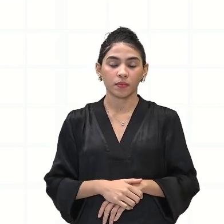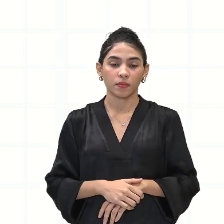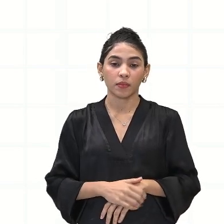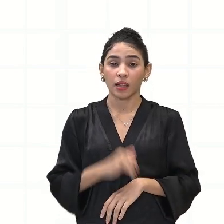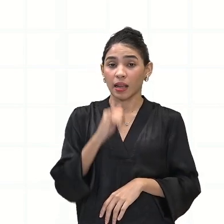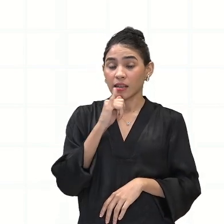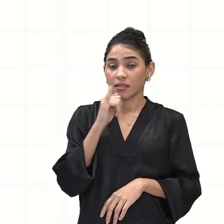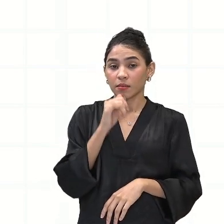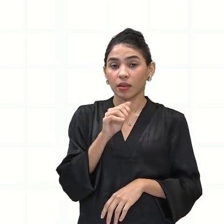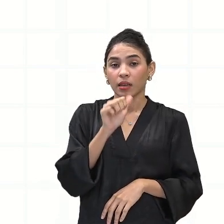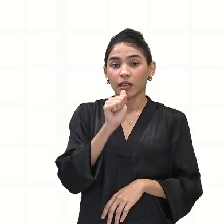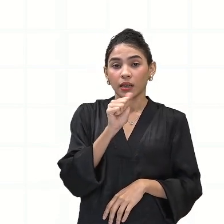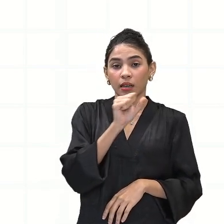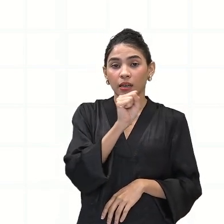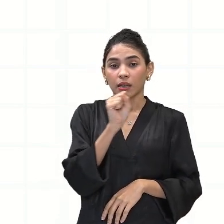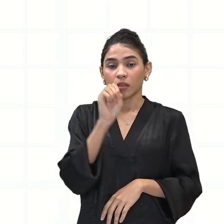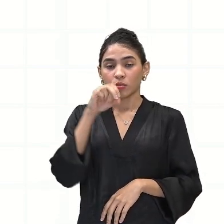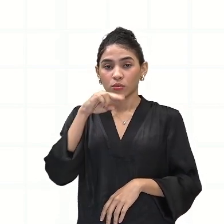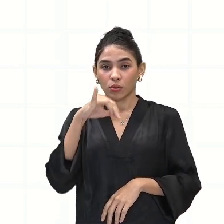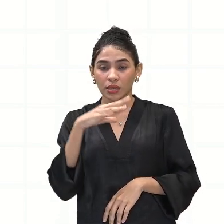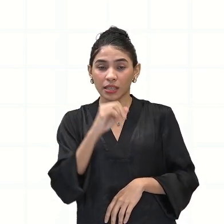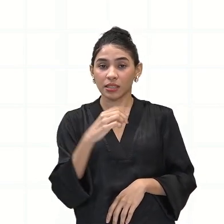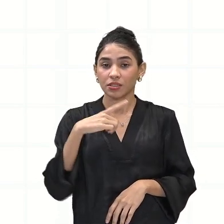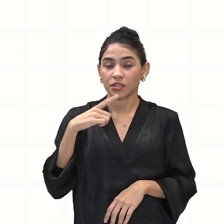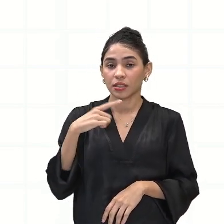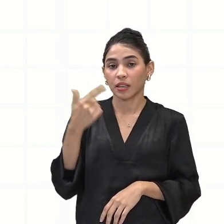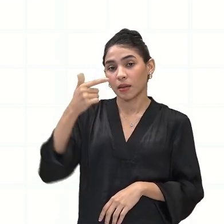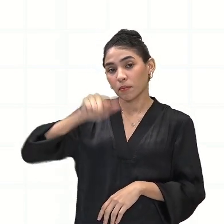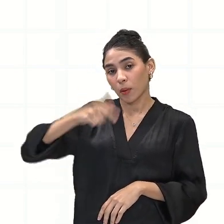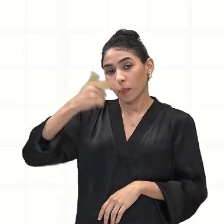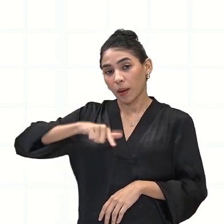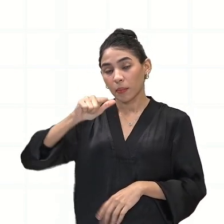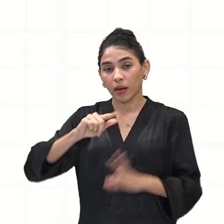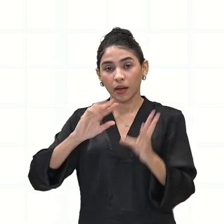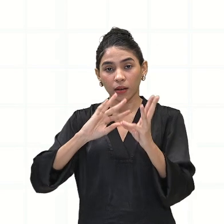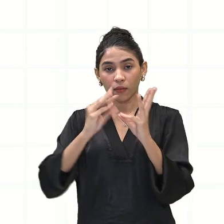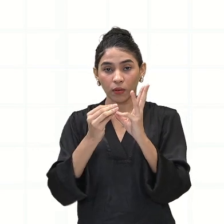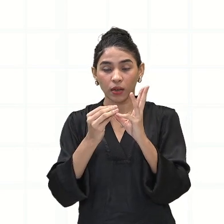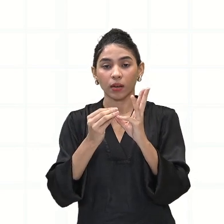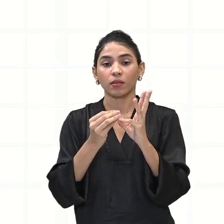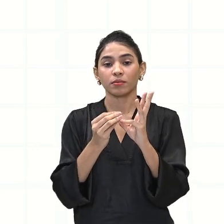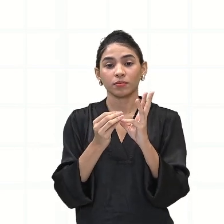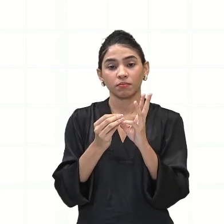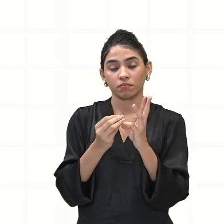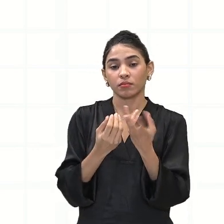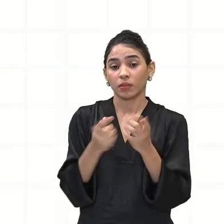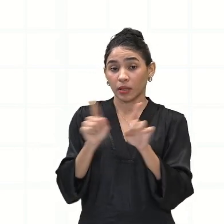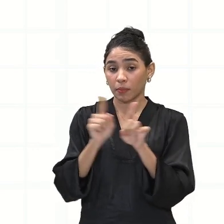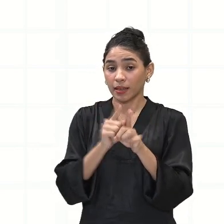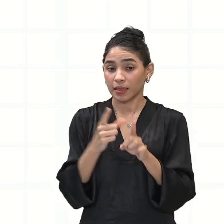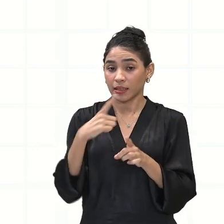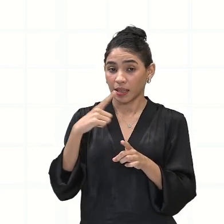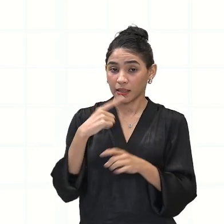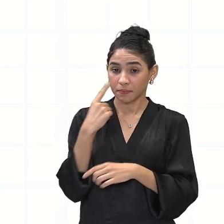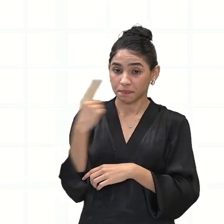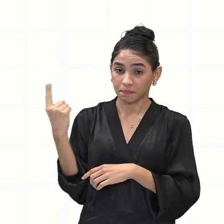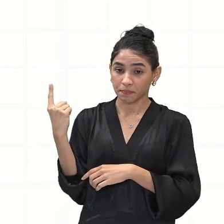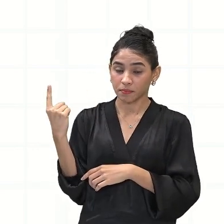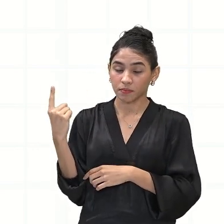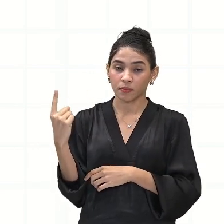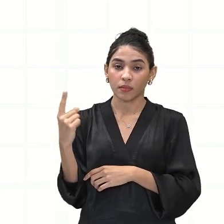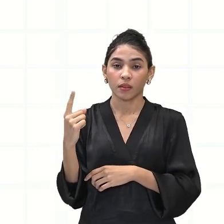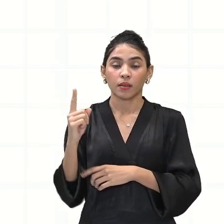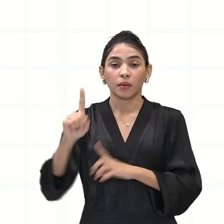na assonância eu tinha a repetição do som das vogais, que também aparecem, de certa forma, aqui no poema, também temos a